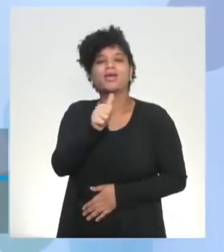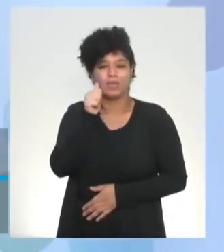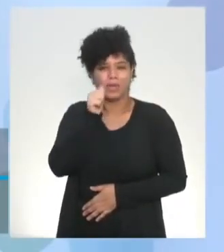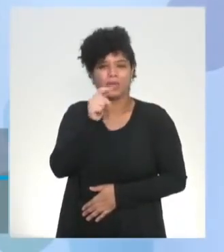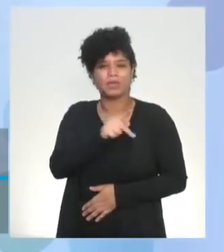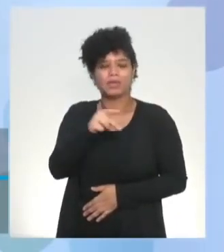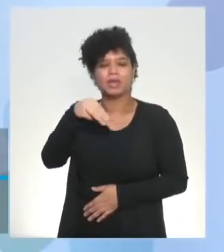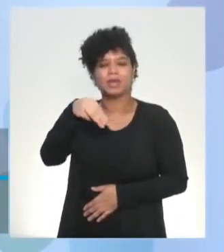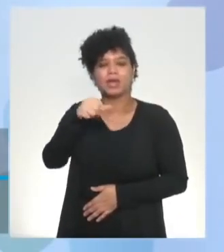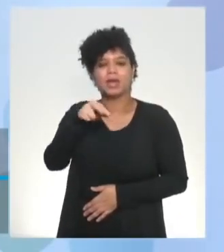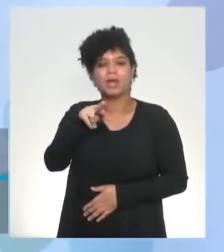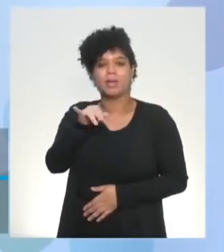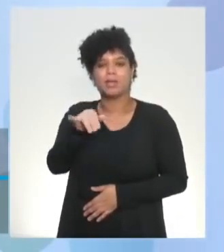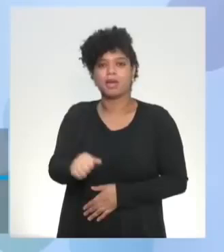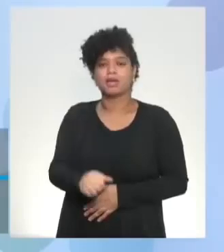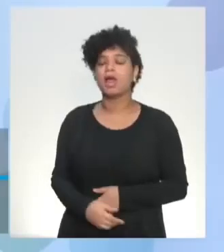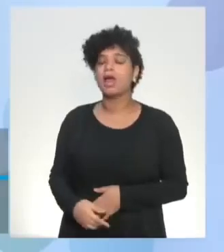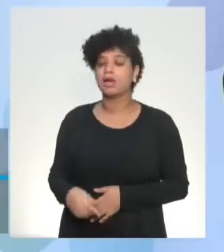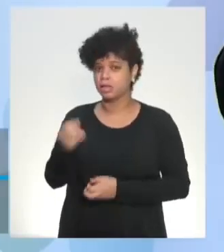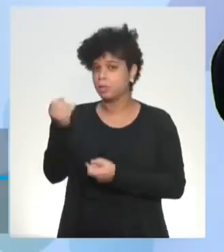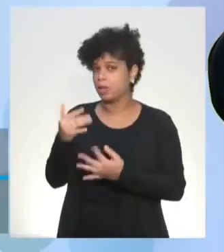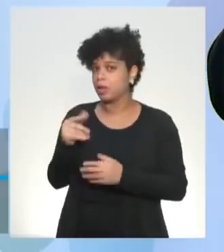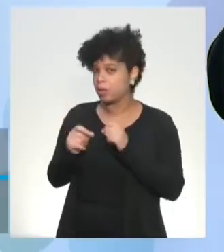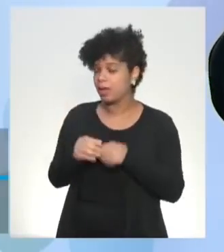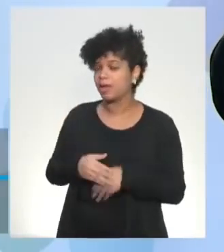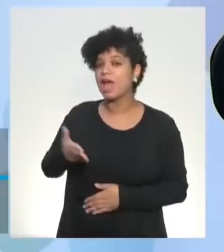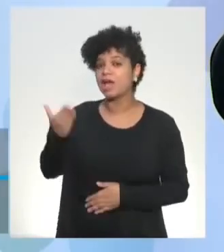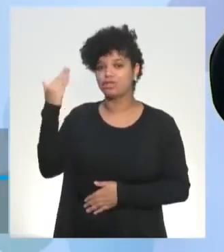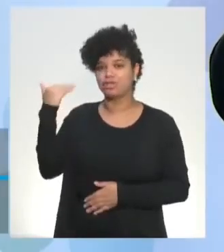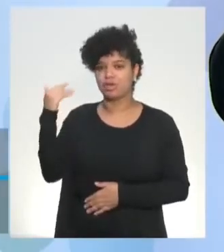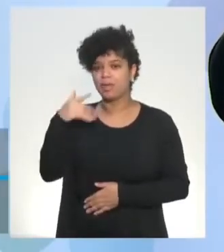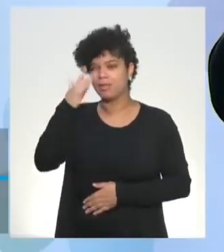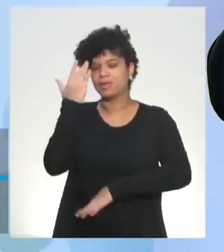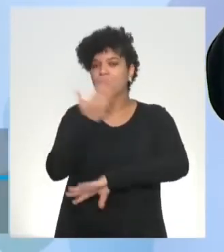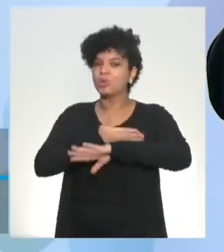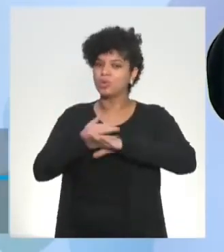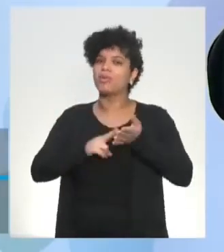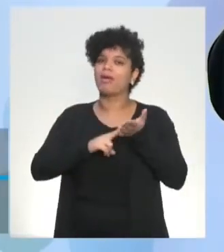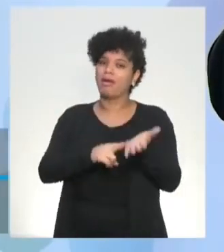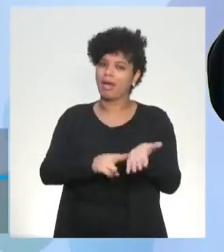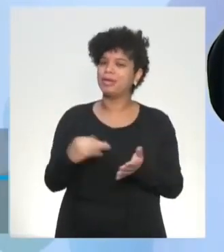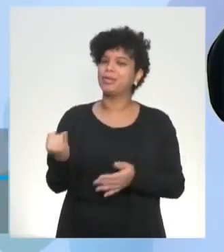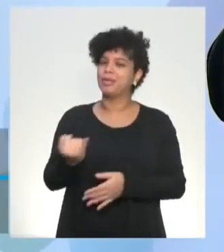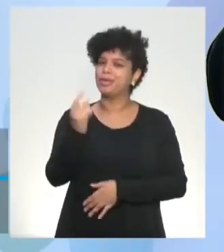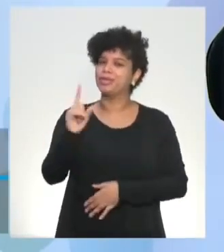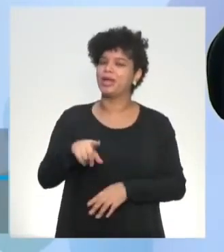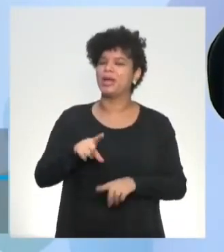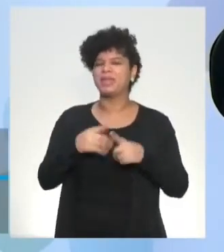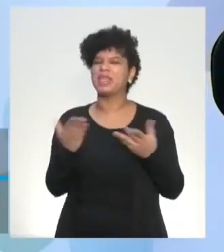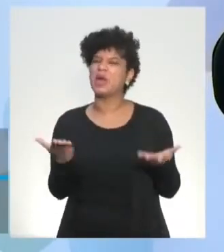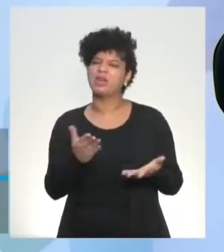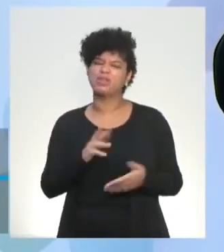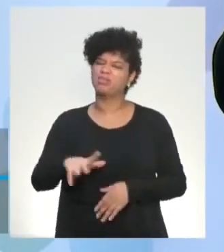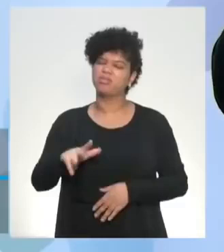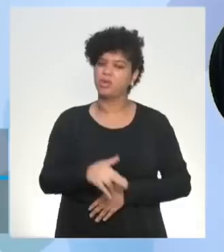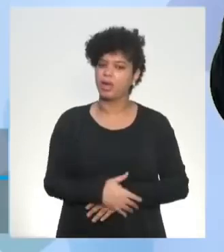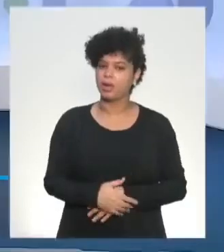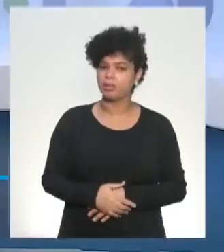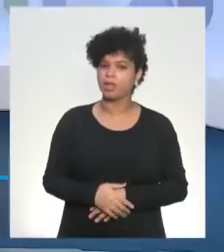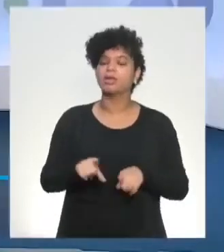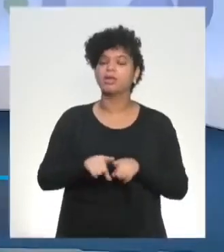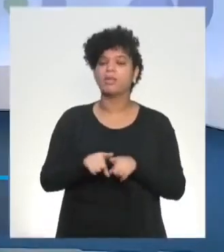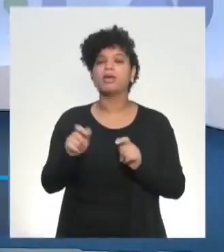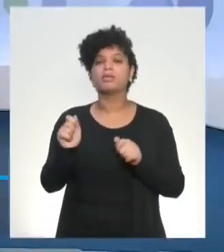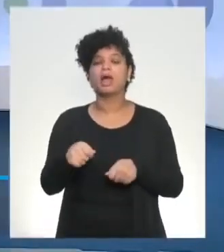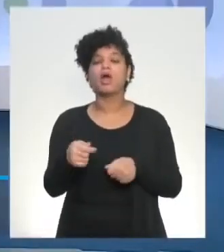importantes antigamente. E tem mais, colocaram mais a questão de convite e como um evento formal. Muito